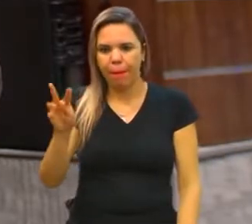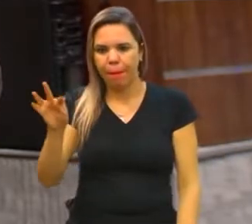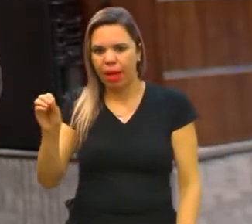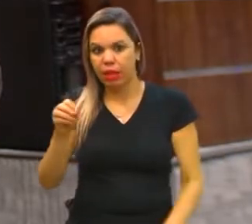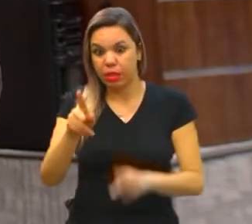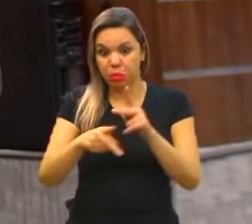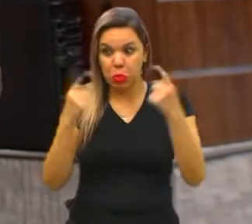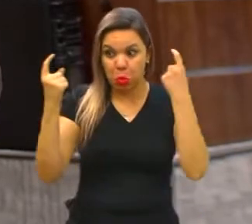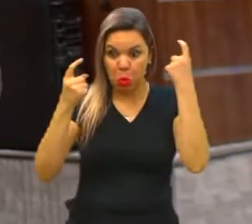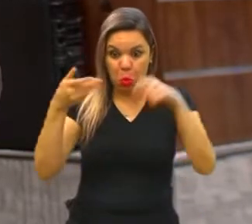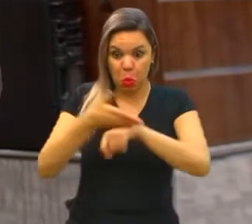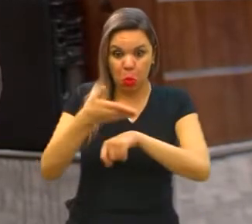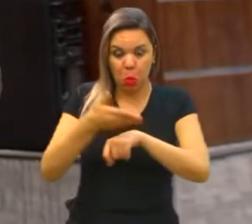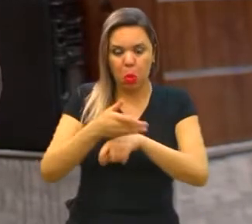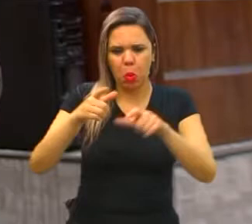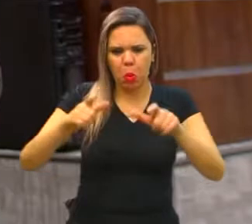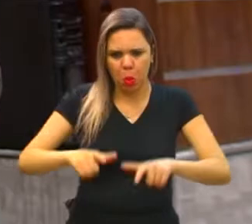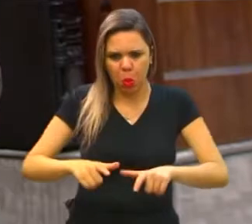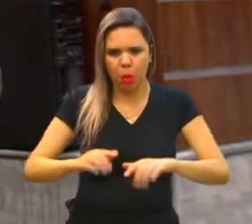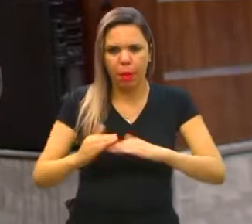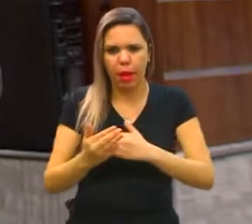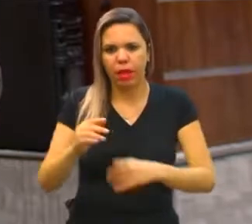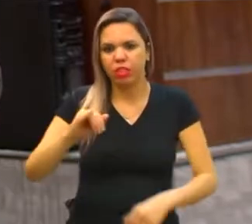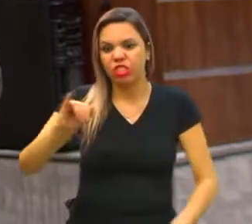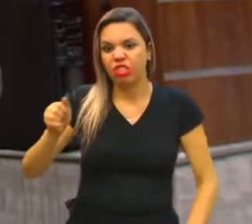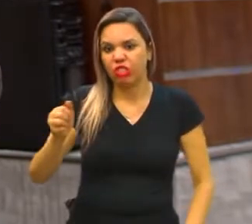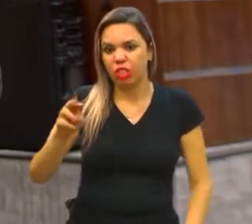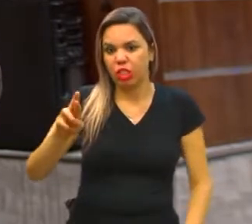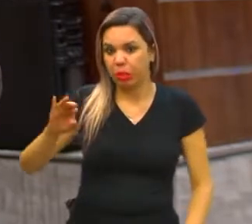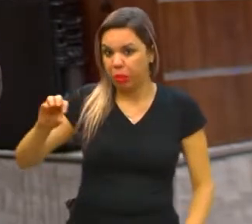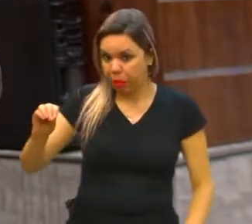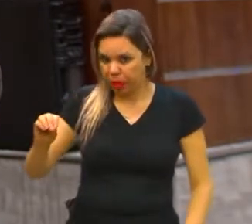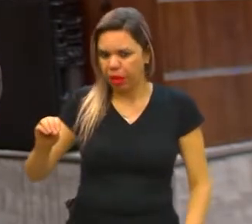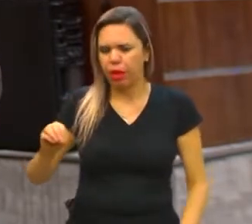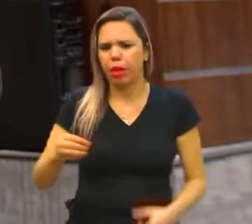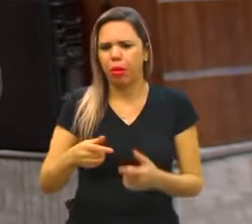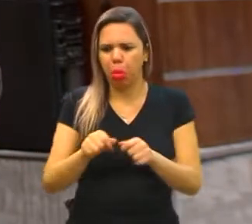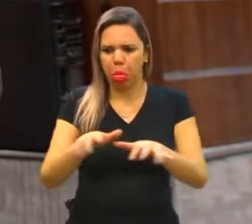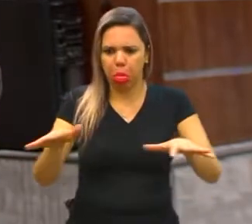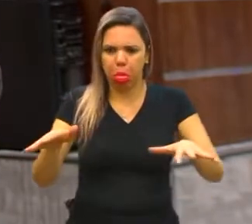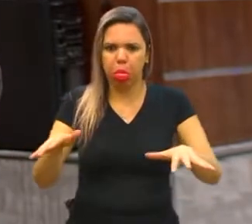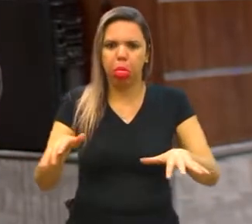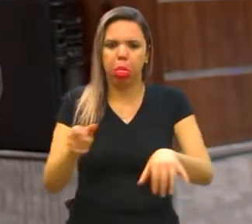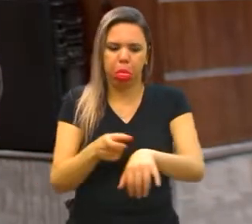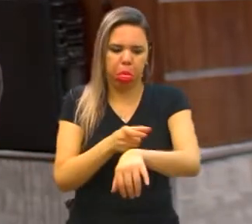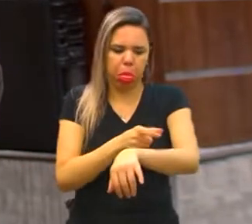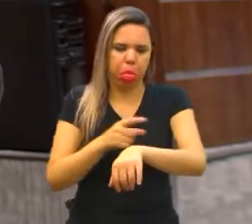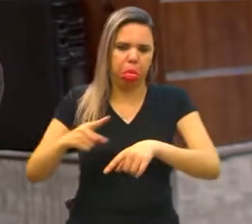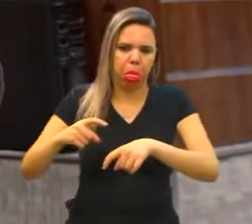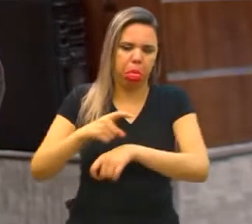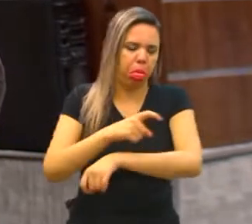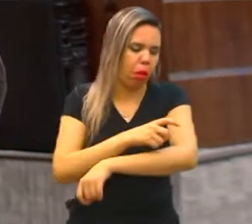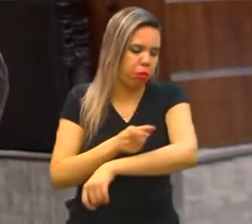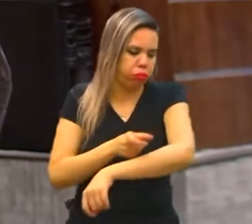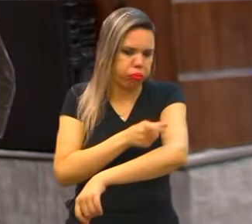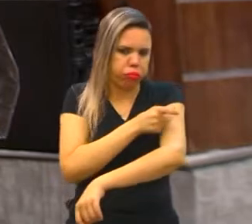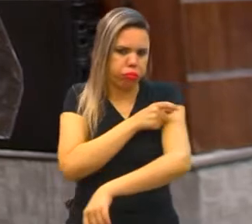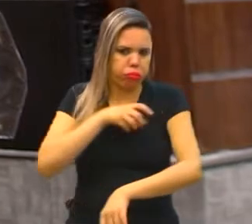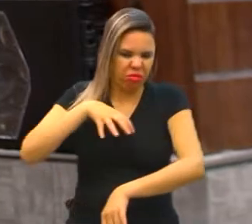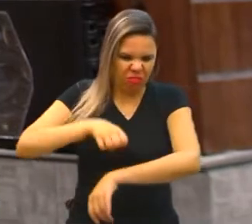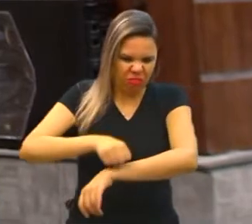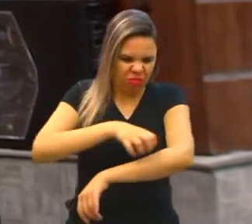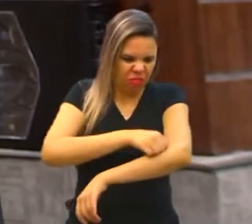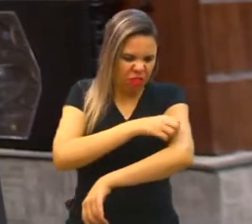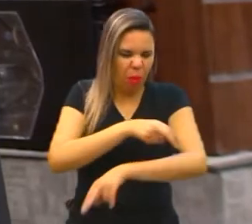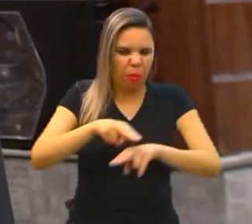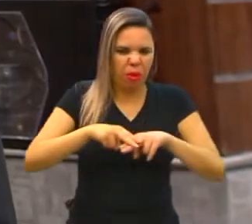parte dos frequentadores ali no Parque das Águas, no Parque Jambeiro. E essa infestação é derivada